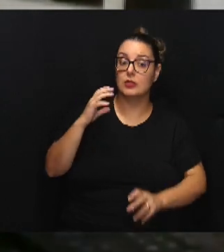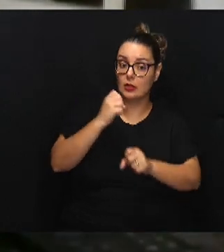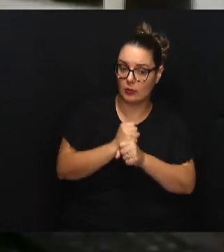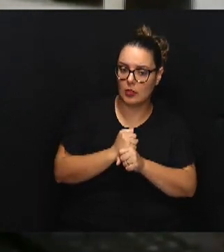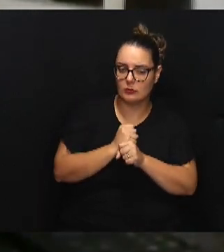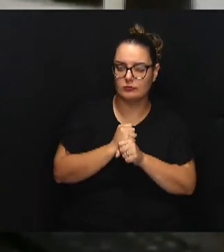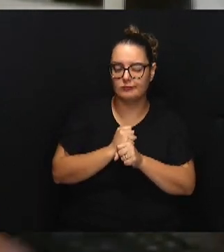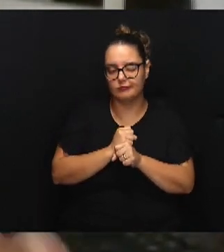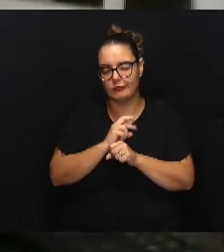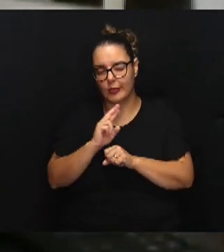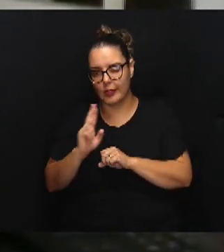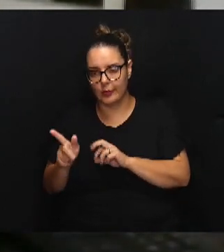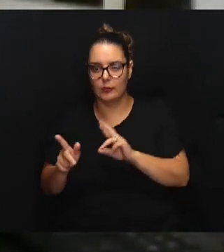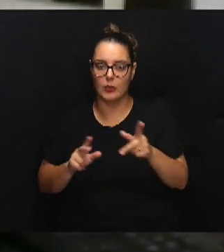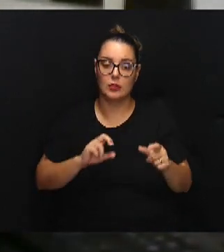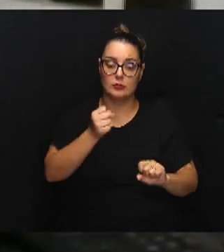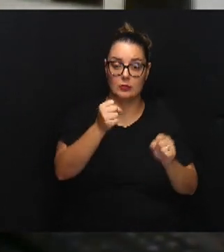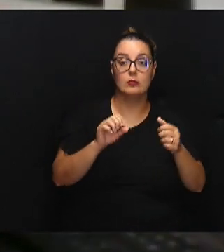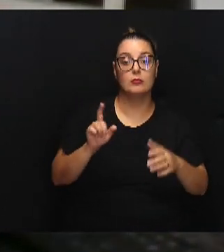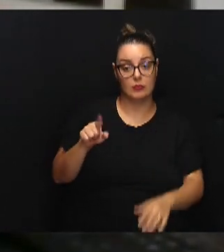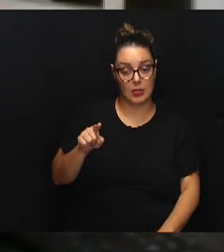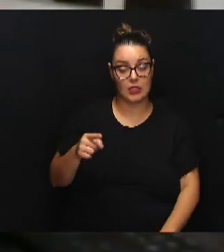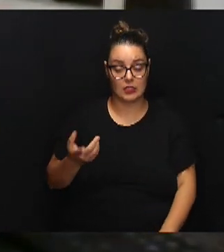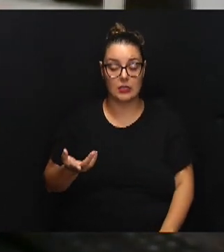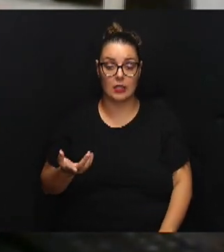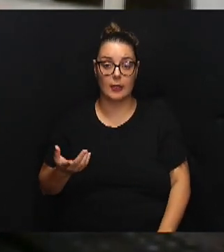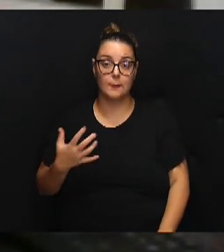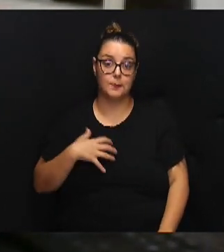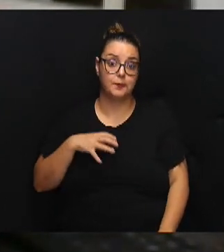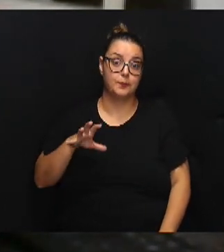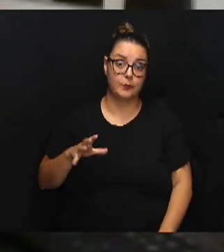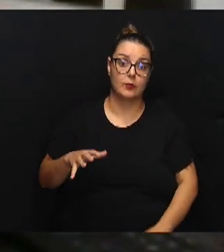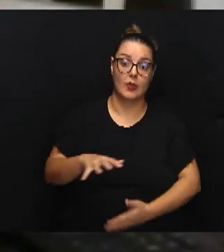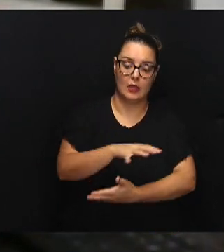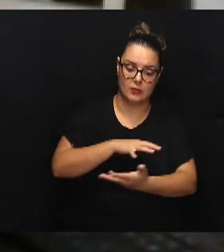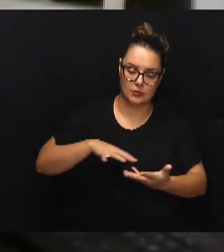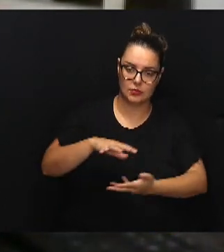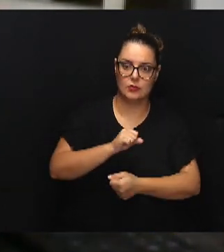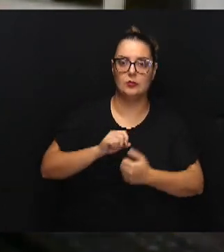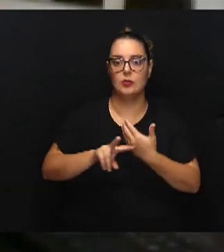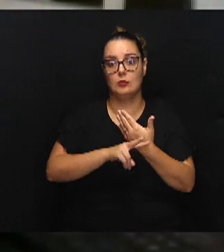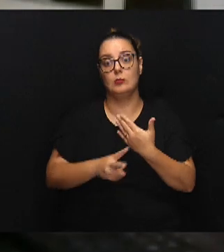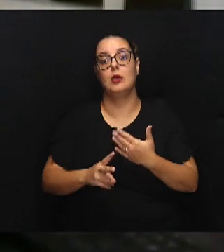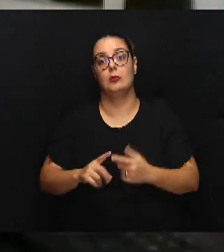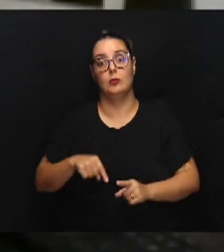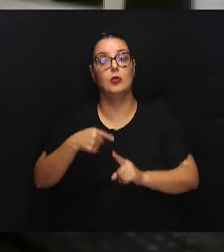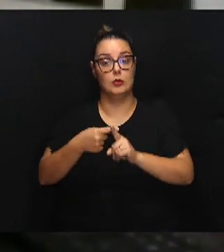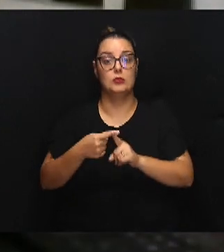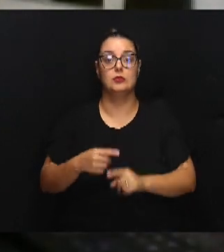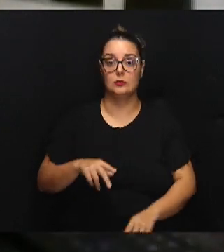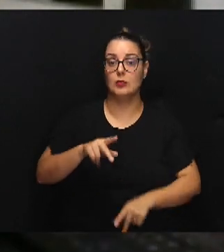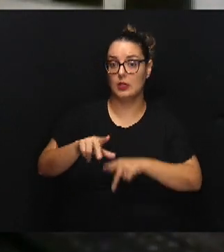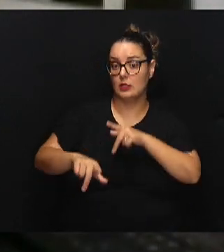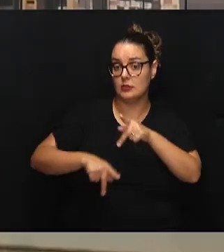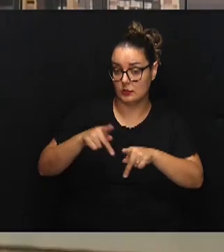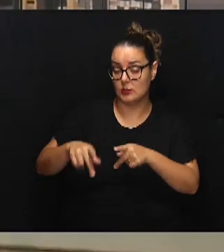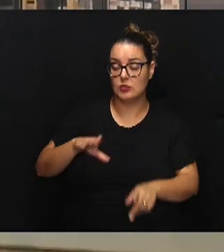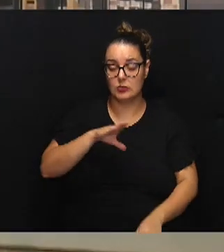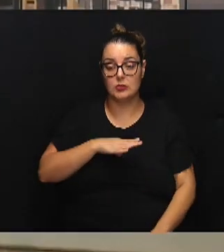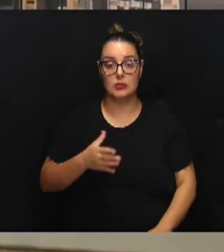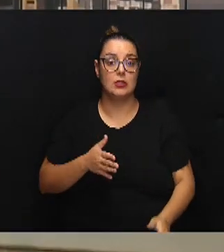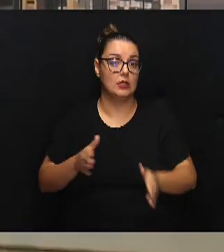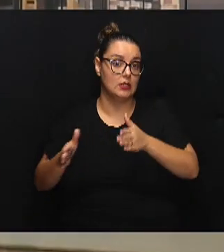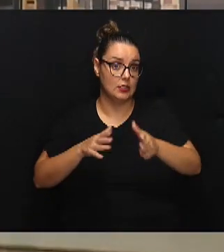um pouquinho das indústrias e tudo mais, mas é um caso sustentável que traz impacto para a cidade, impacto positivo. E está acessível